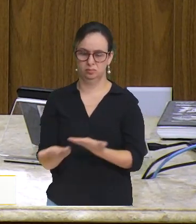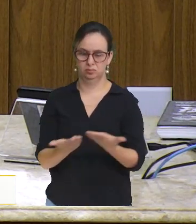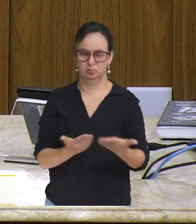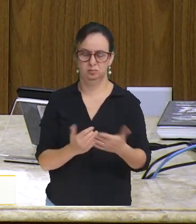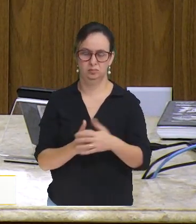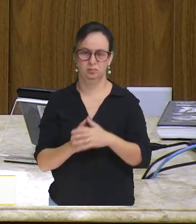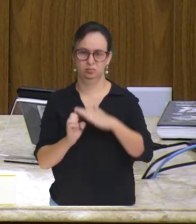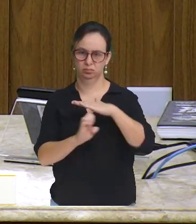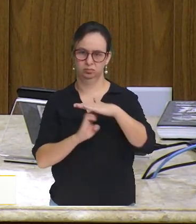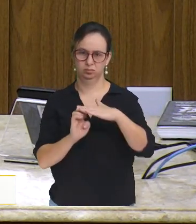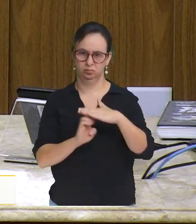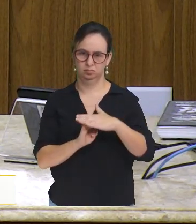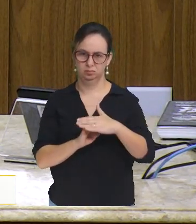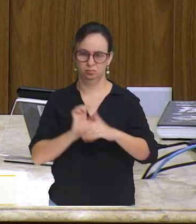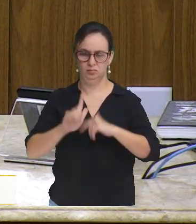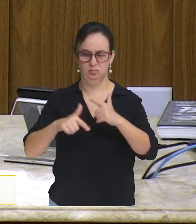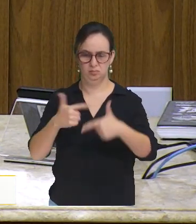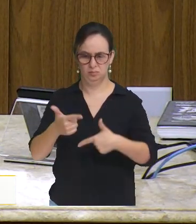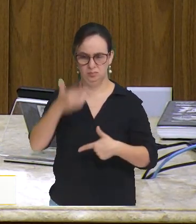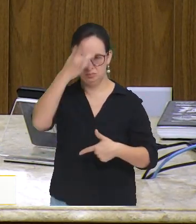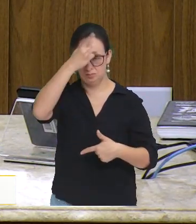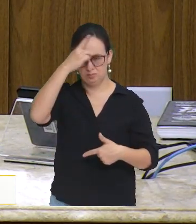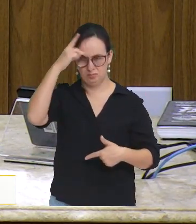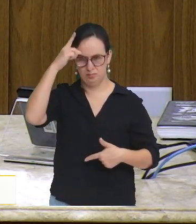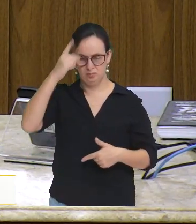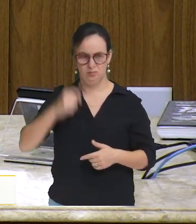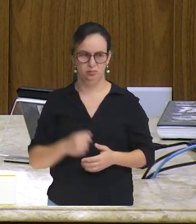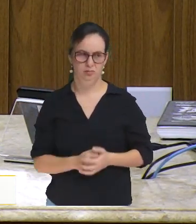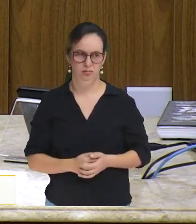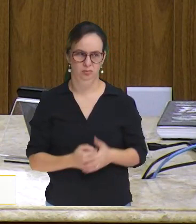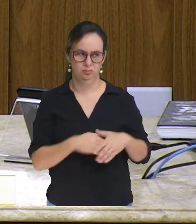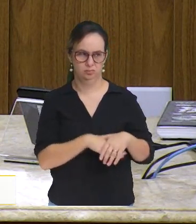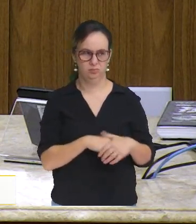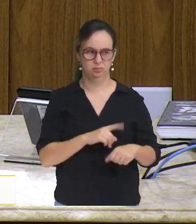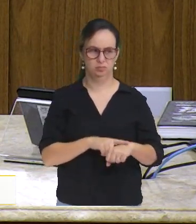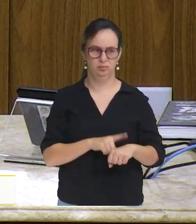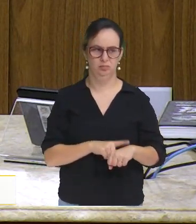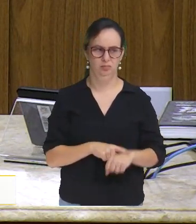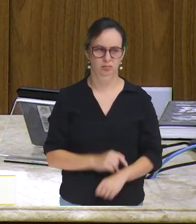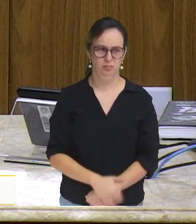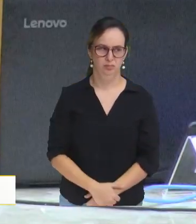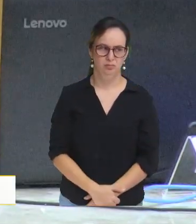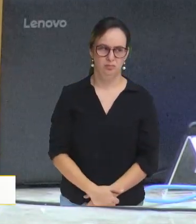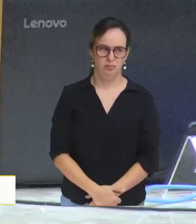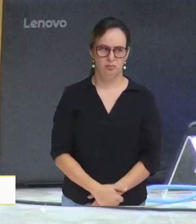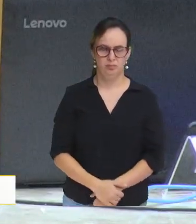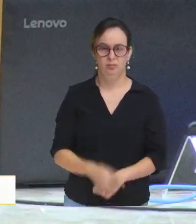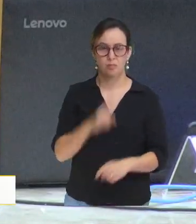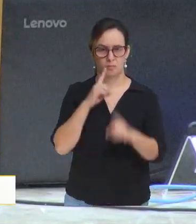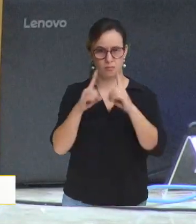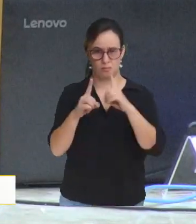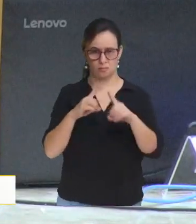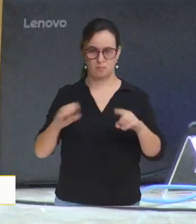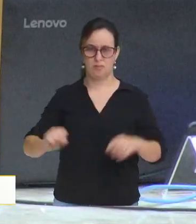ali colocando suas empresas. Reserva meu tempo, senhor presidente. Obrigado. Continua em discussão o projeto de lei